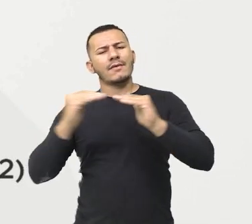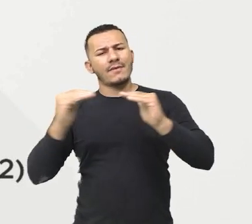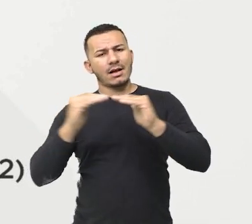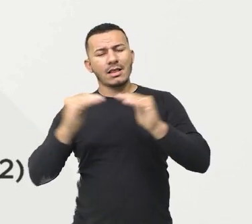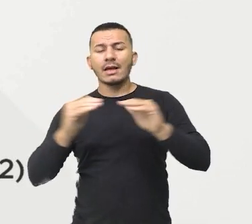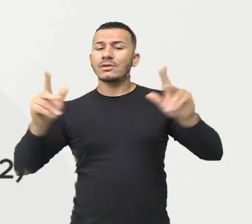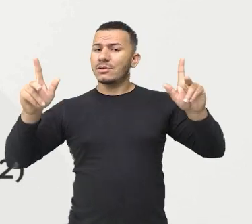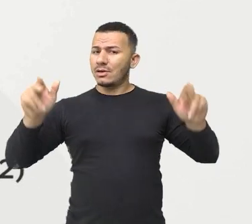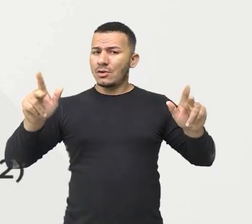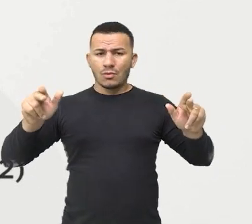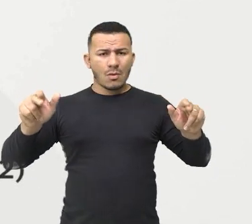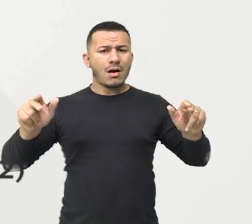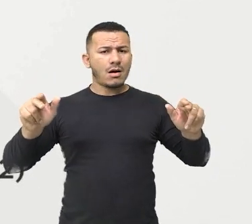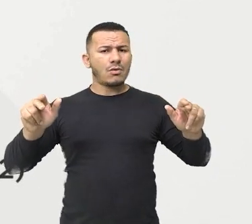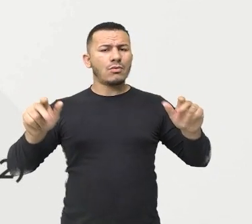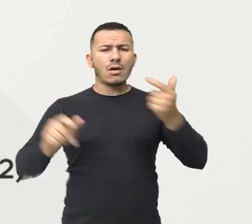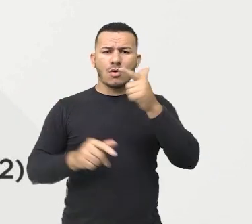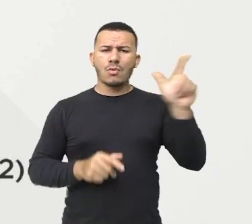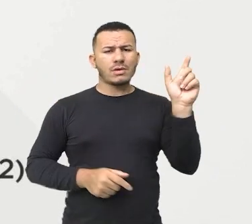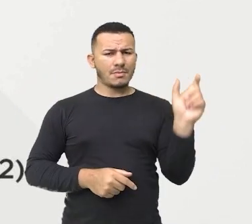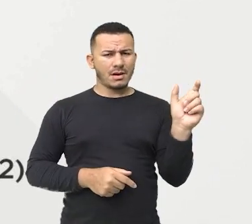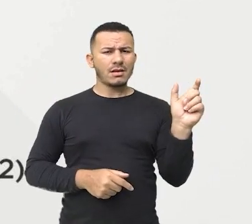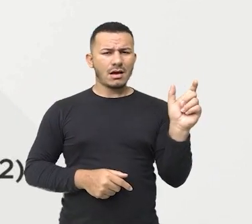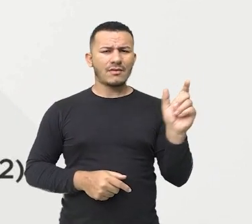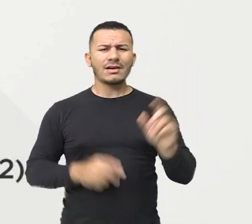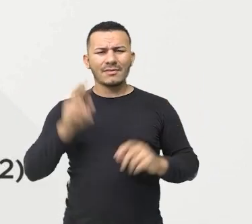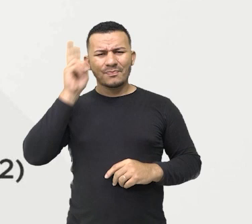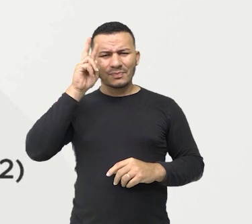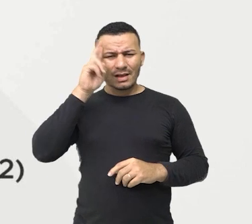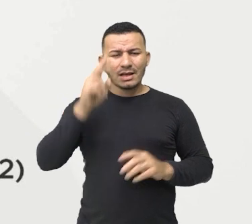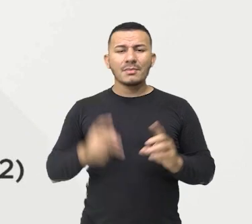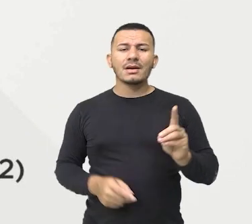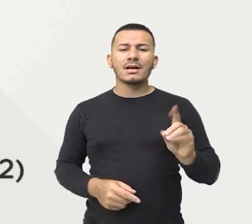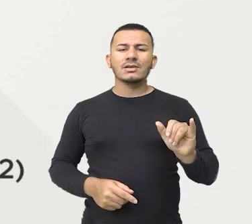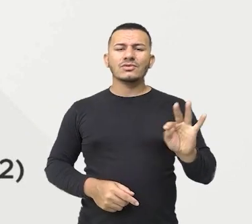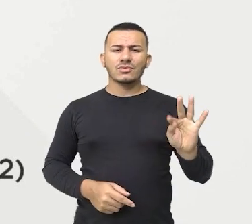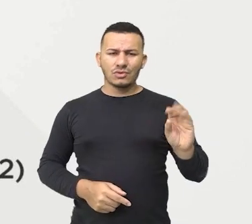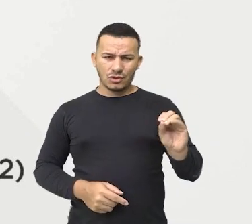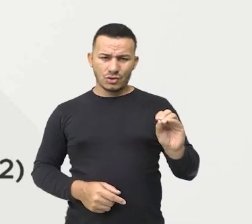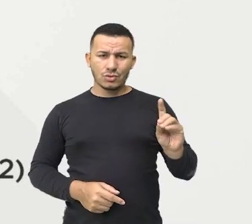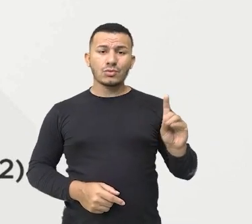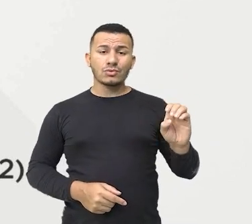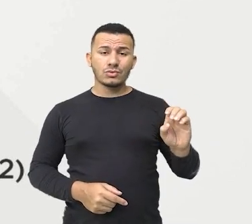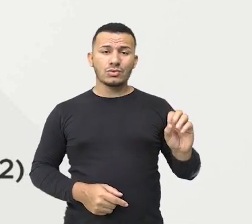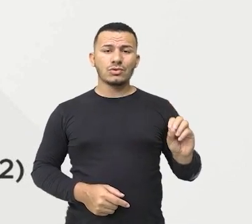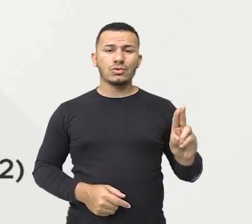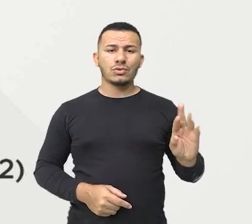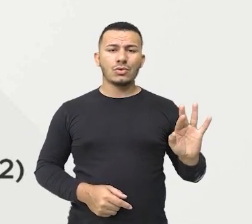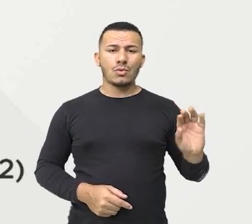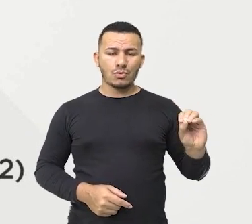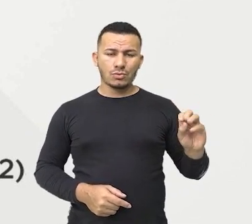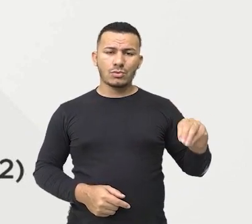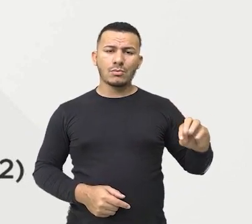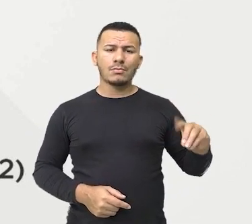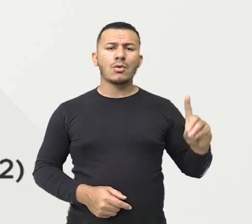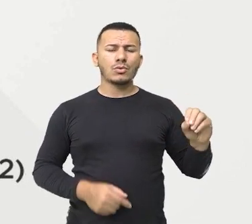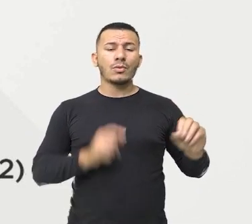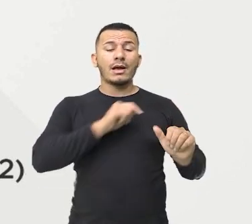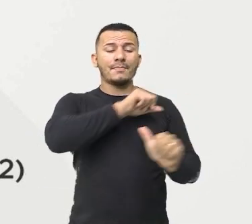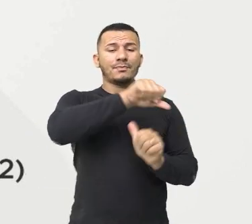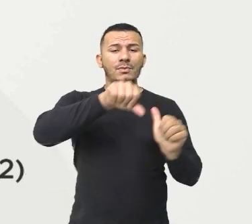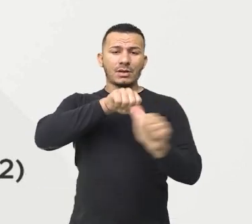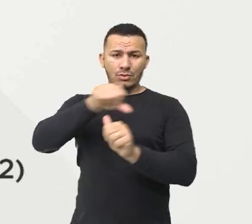outro parágrafo, né? Dito de outro modo. Ou seja, é uma expressão de reformulação, uma expressão que a gente usa para introduzir